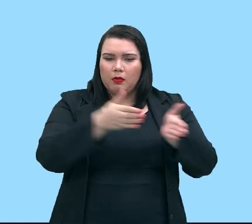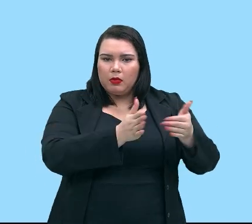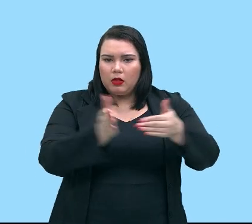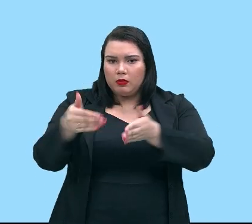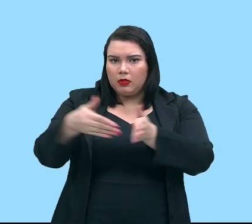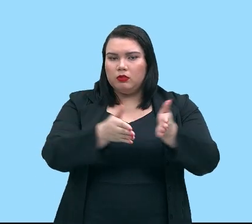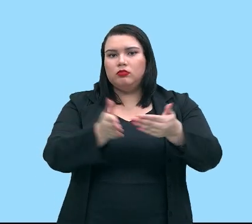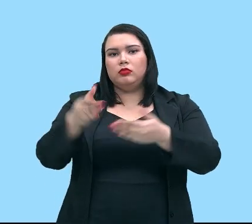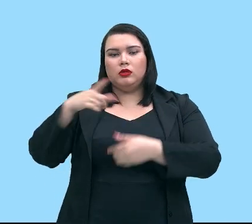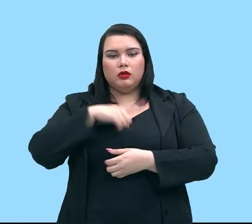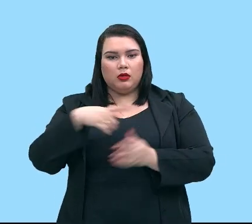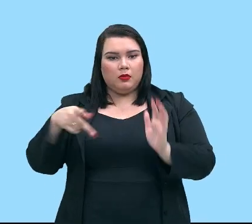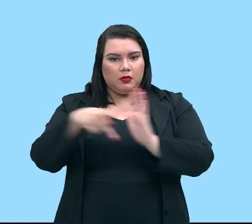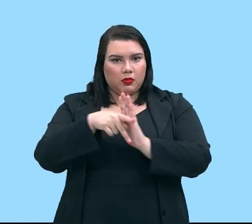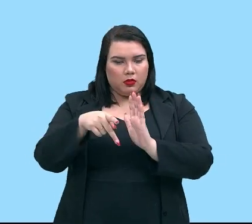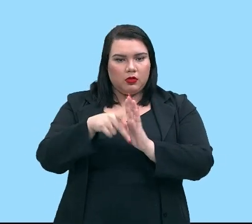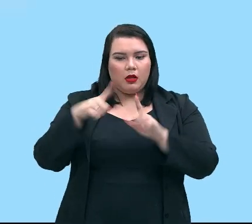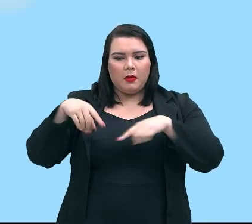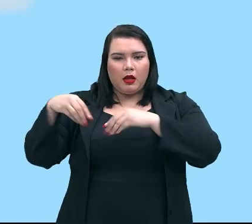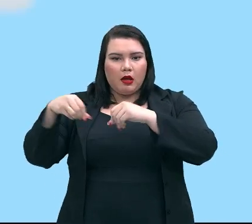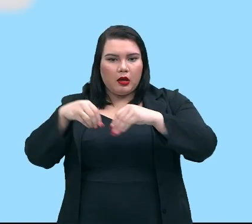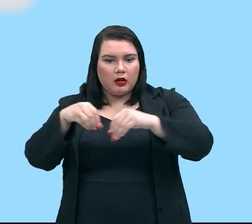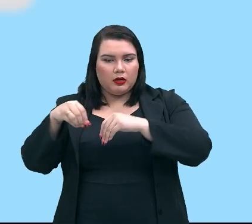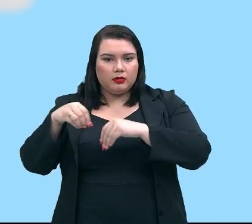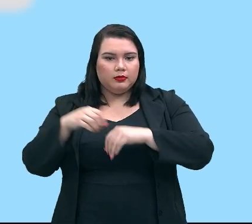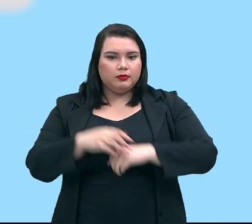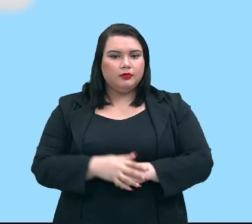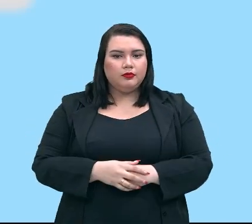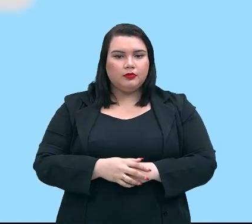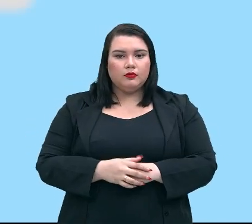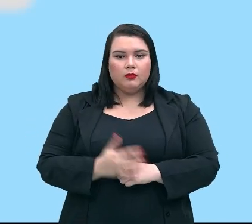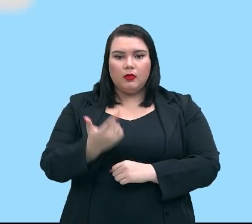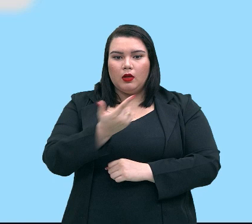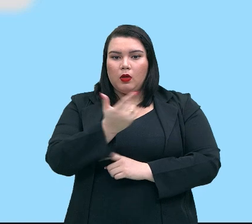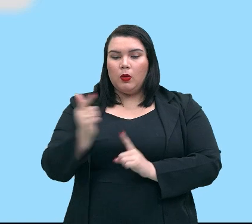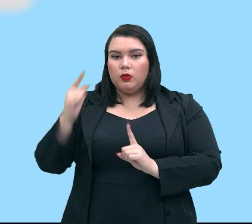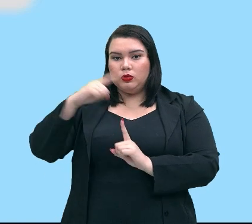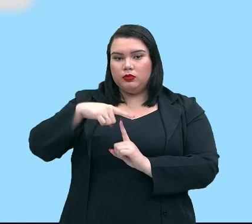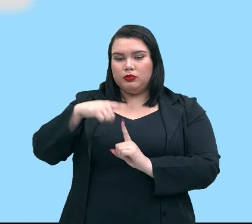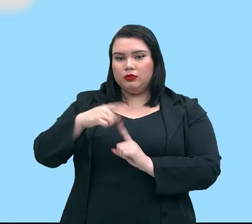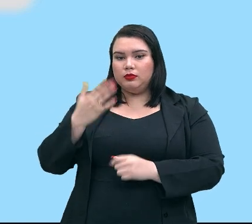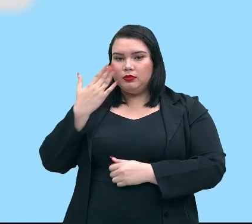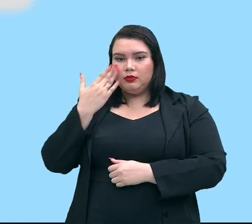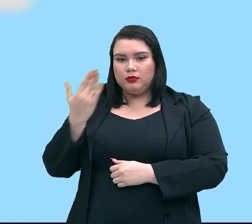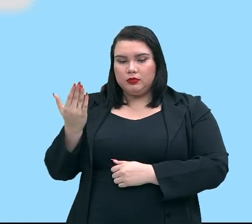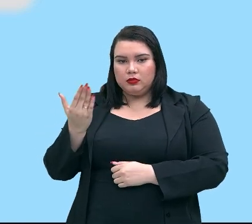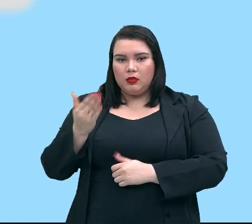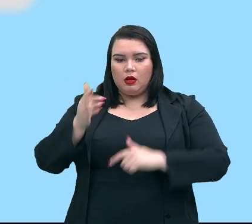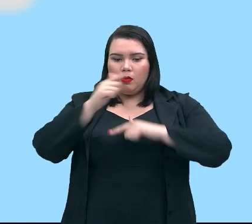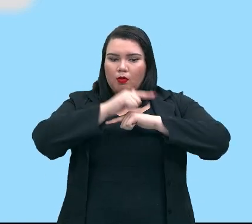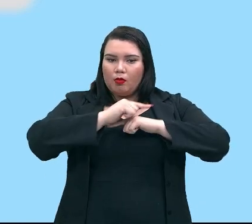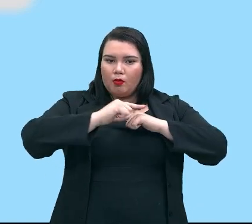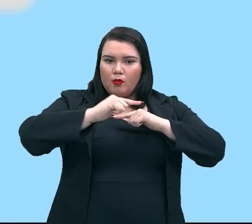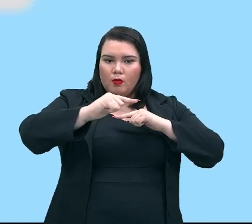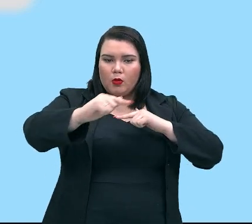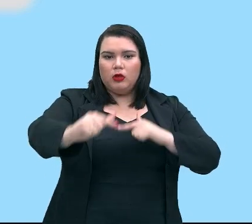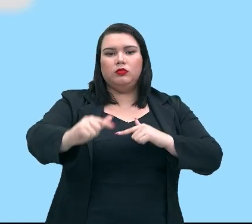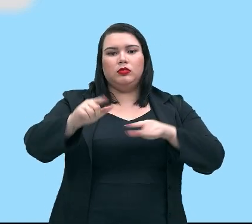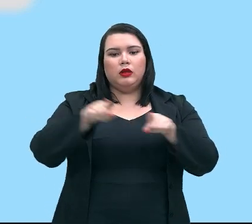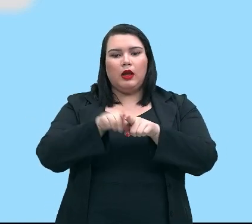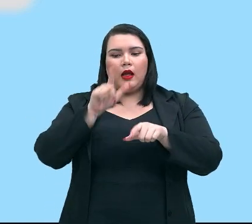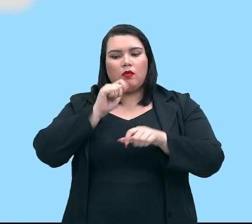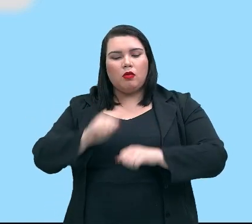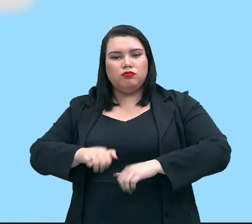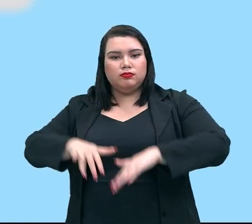deposição de sedimentos e bancos de areia. Canal anastomosado, regiões planas, úmidas e